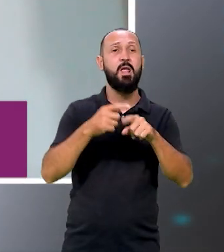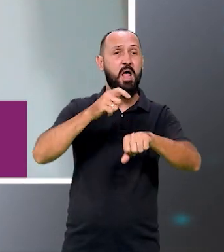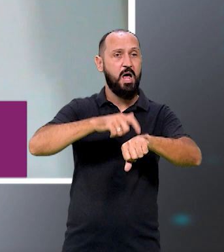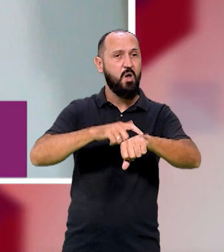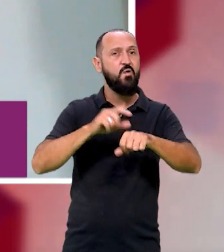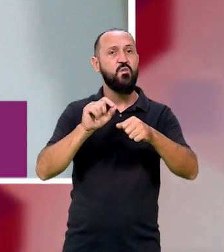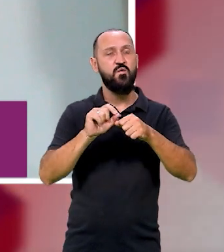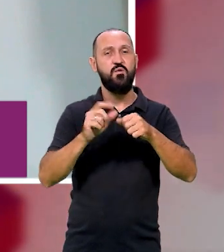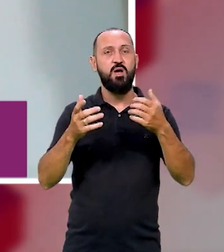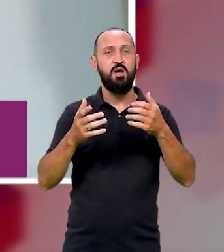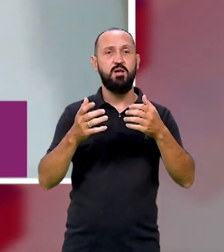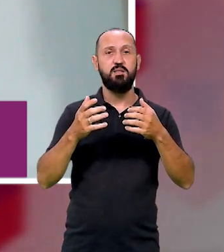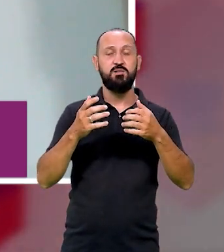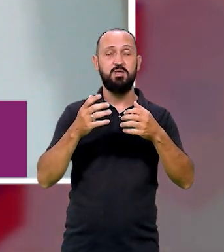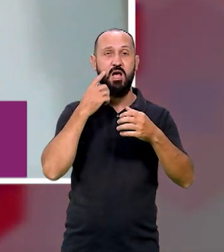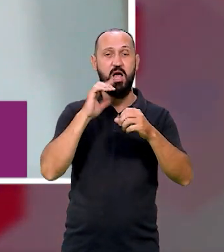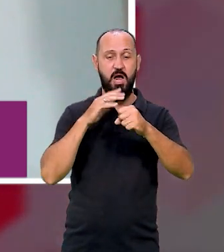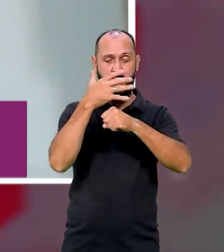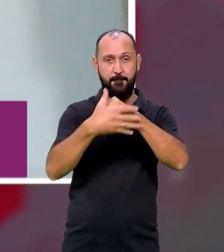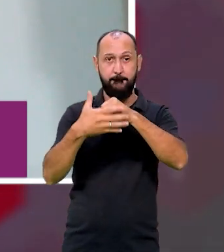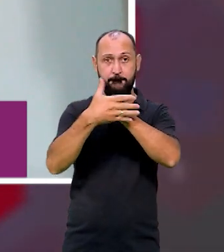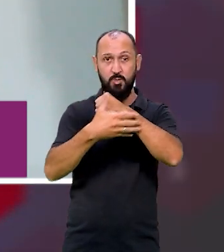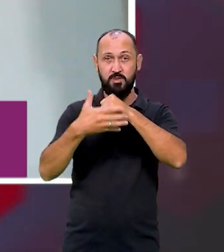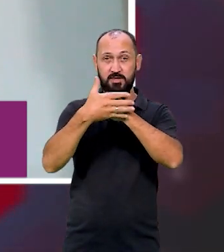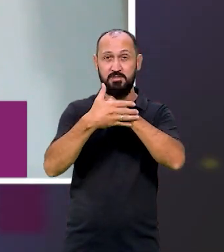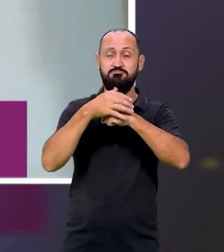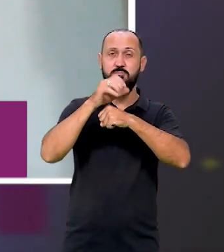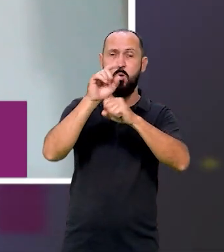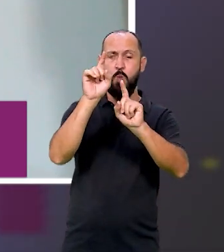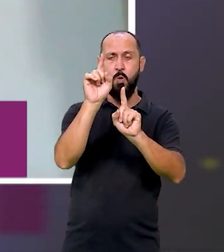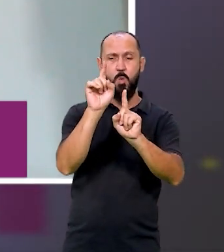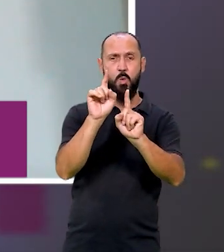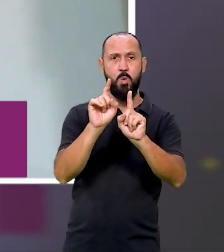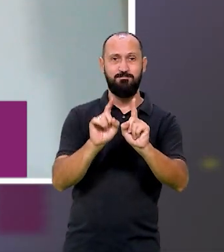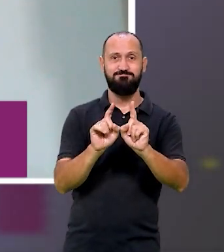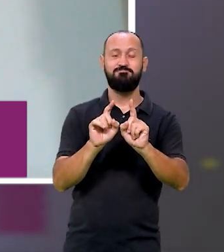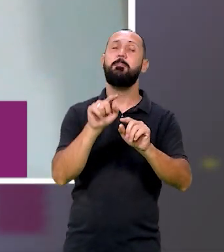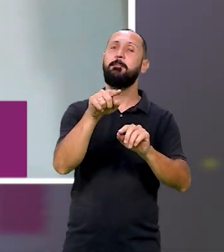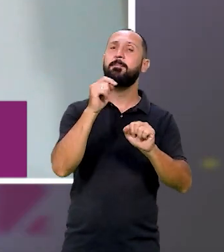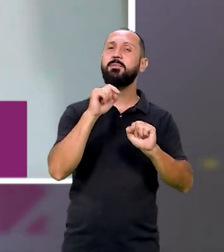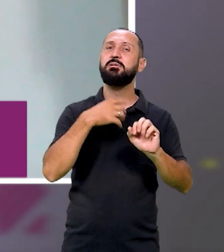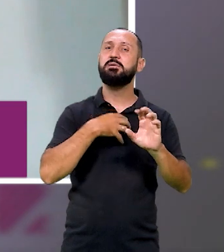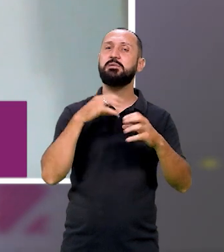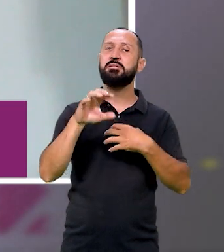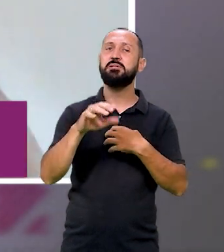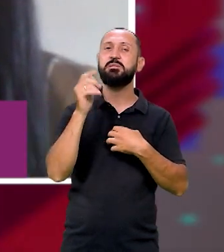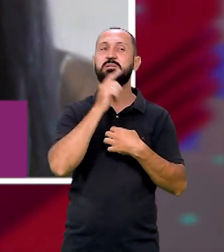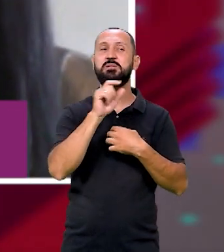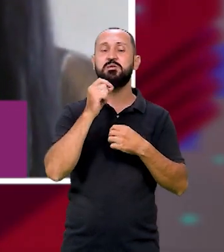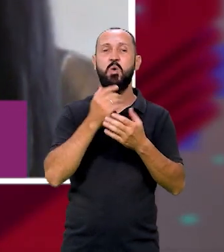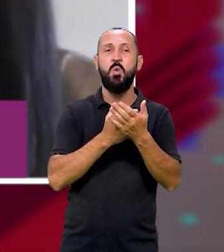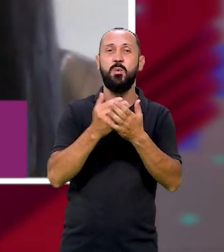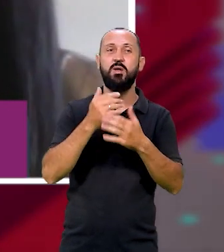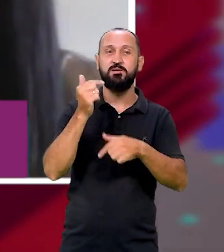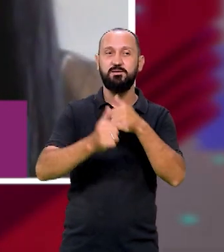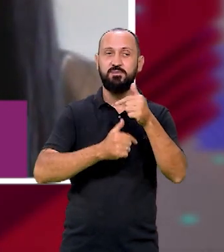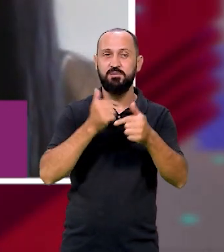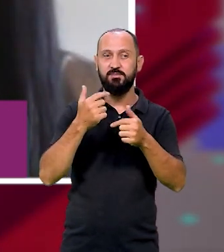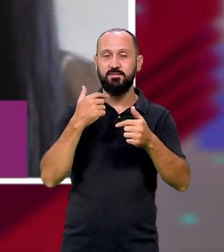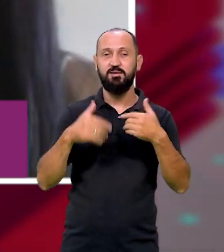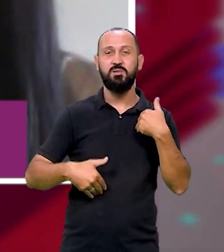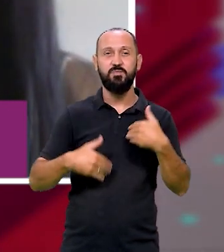muito importante é a pessoa não fazer restrição severa. Eu conheço pessoas que vivem muito bem comendo proteína e